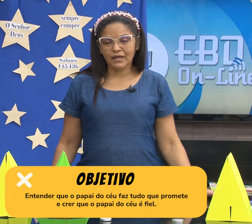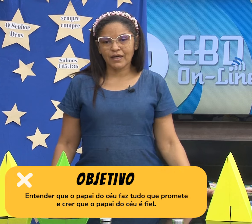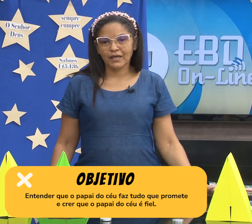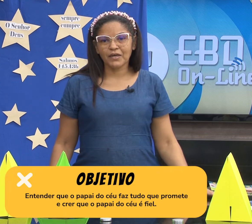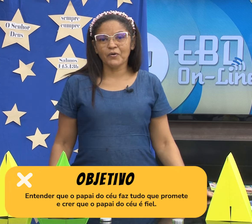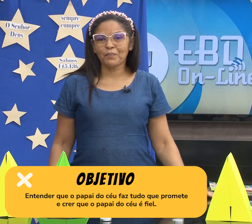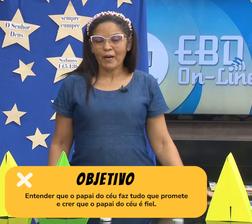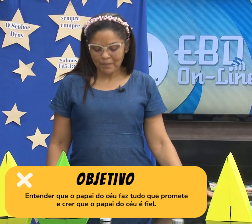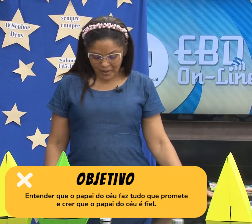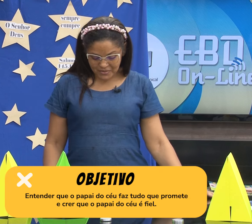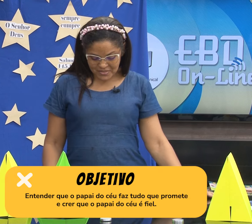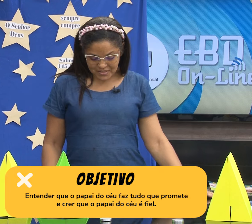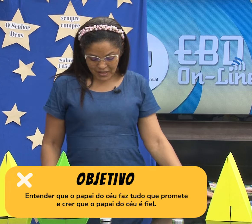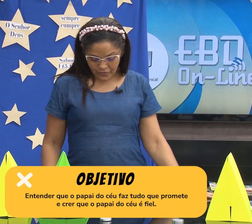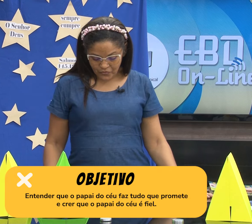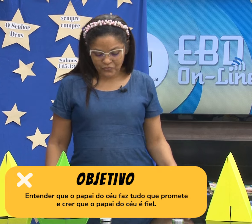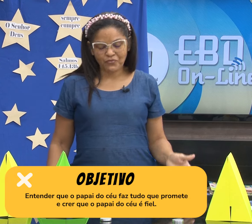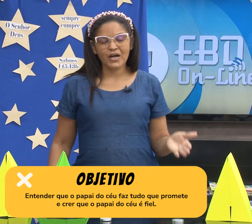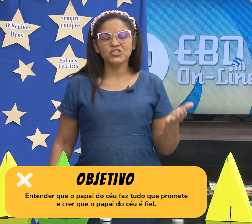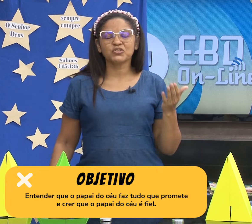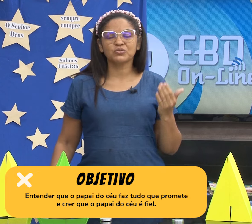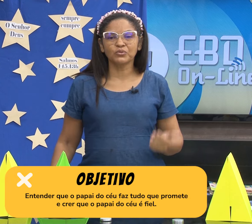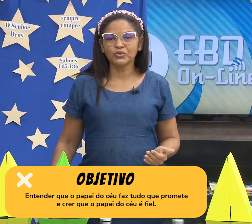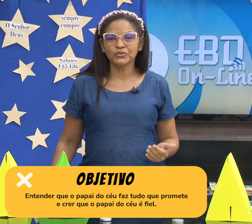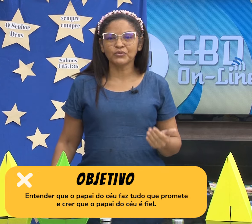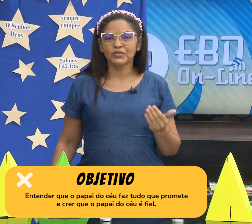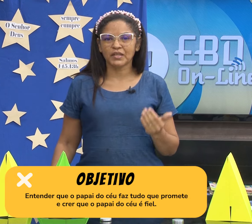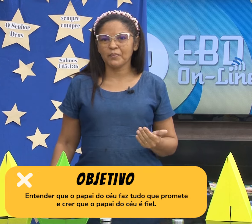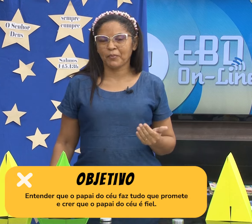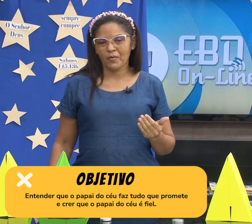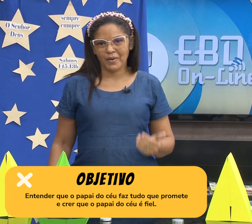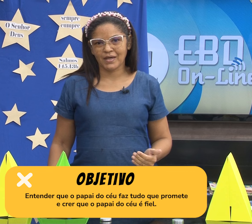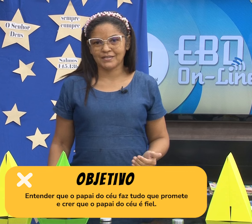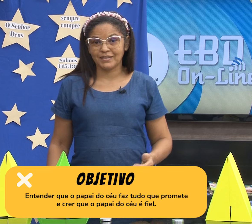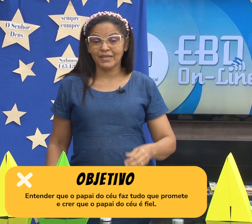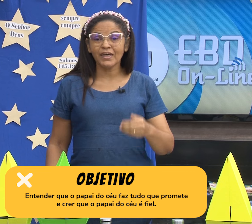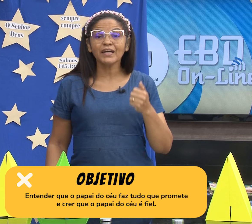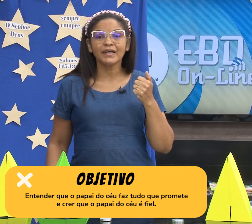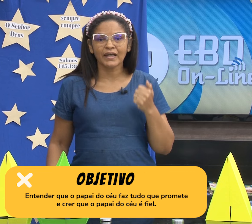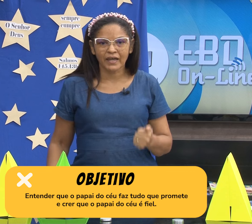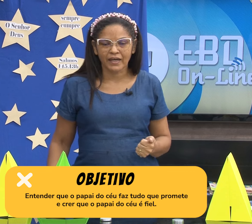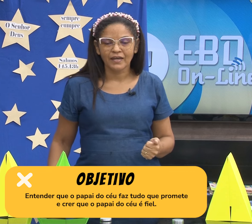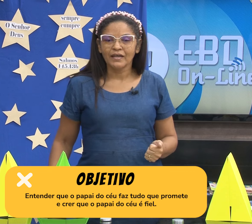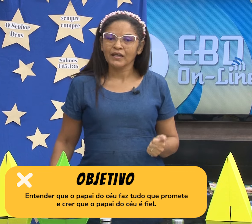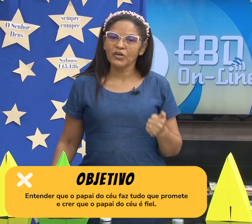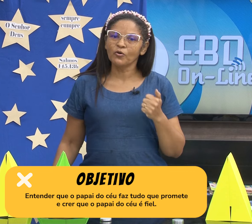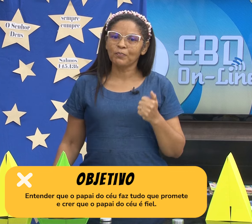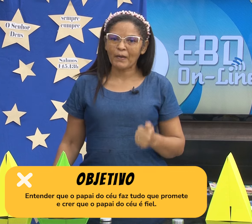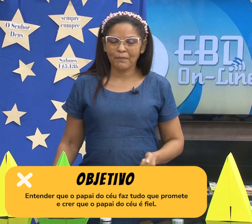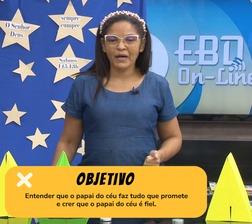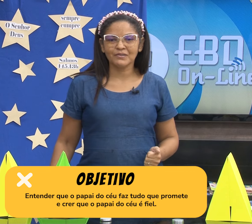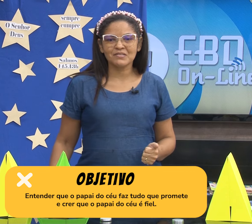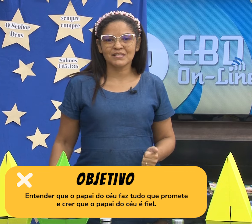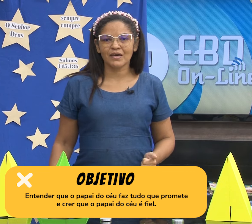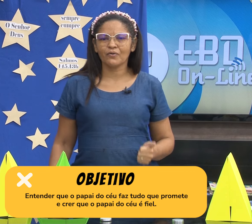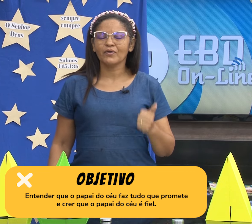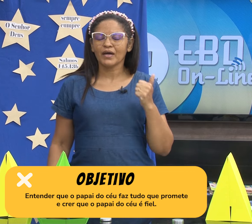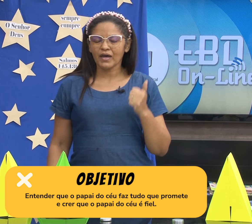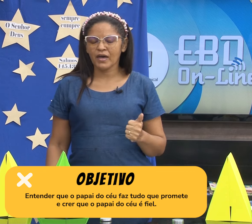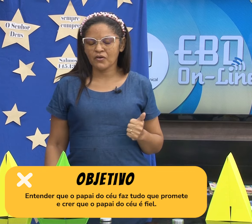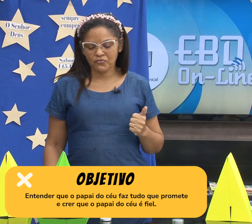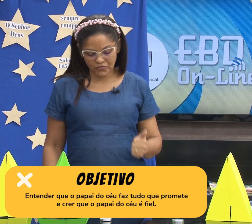entender que o papai do céu faz tudo que promete e crer que o papai do